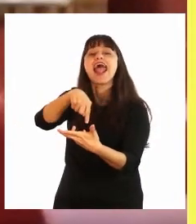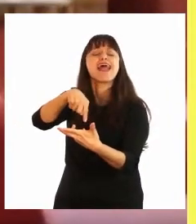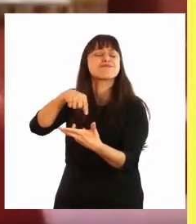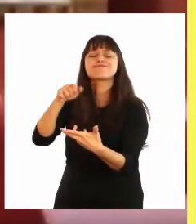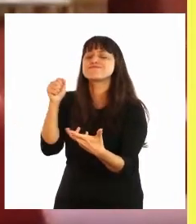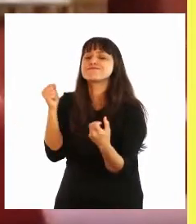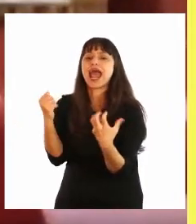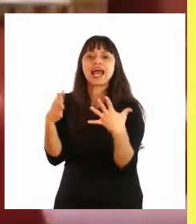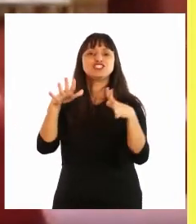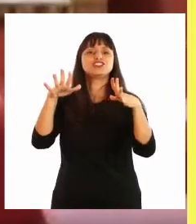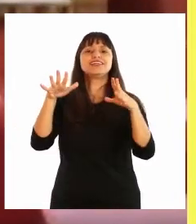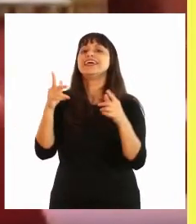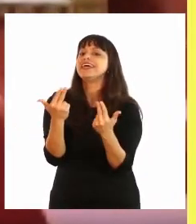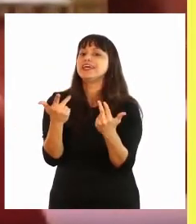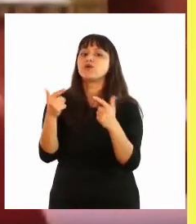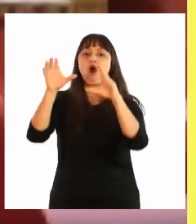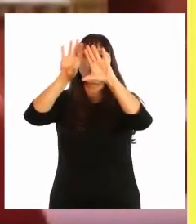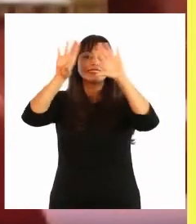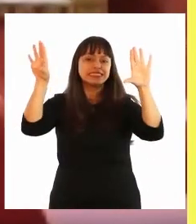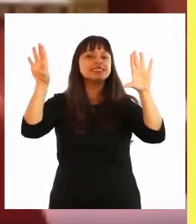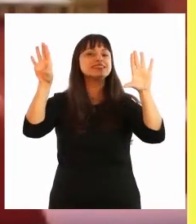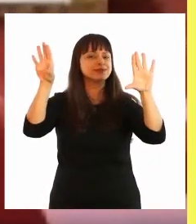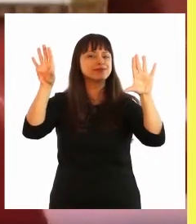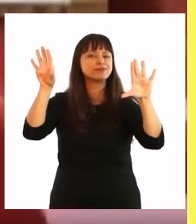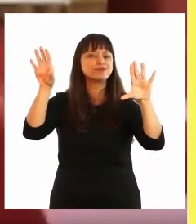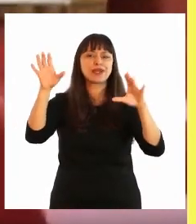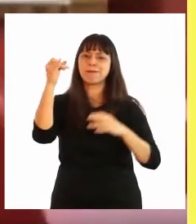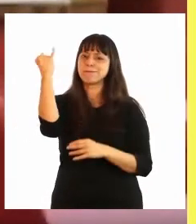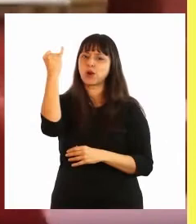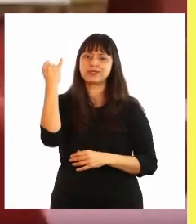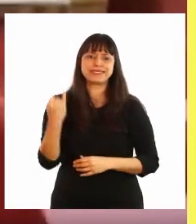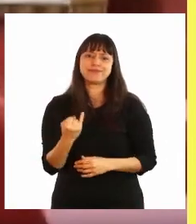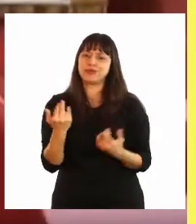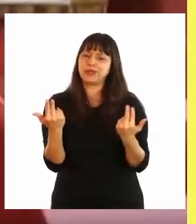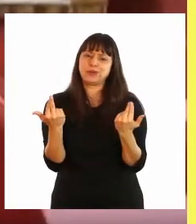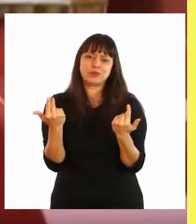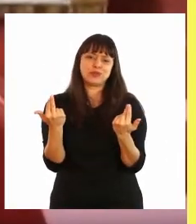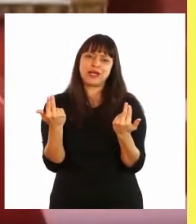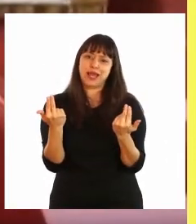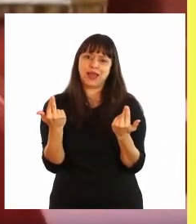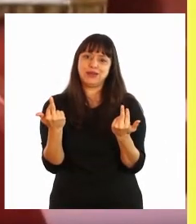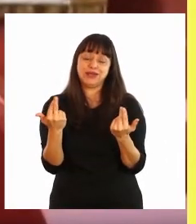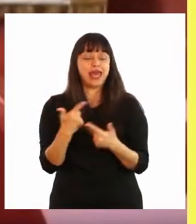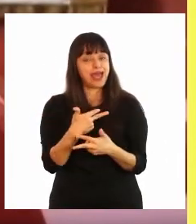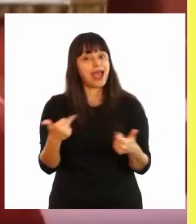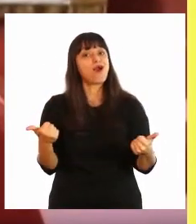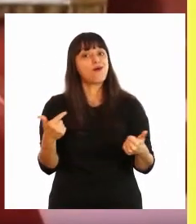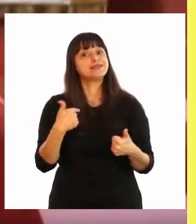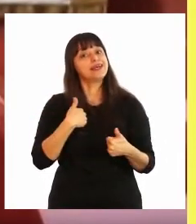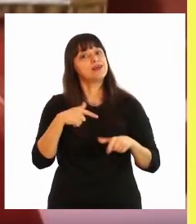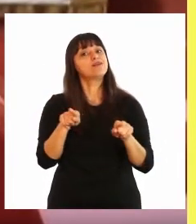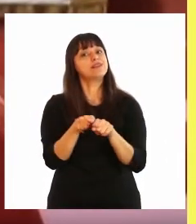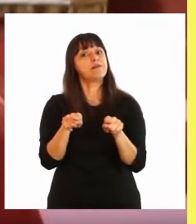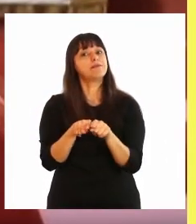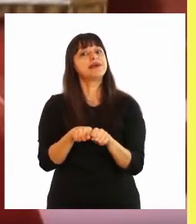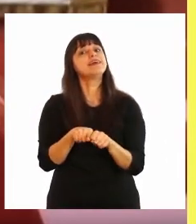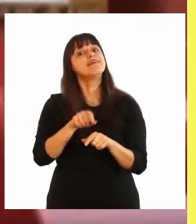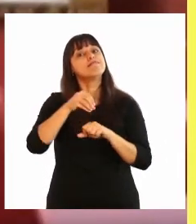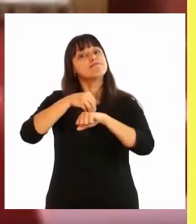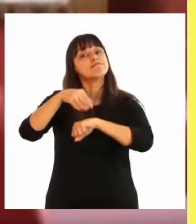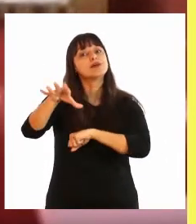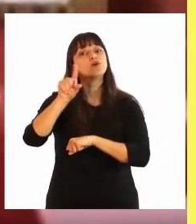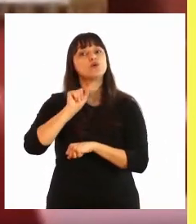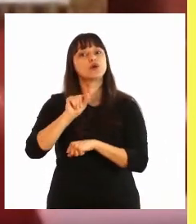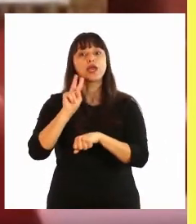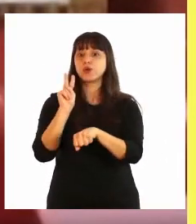esse pedacinho do céu que vem de outro lugar, né? Então, enfim, uma coisa que fica para mim do cuidado que a gente